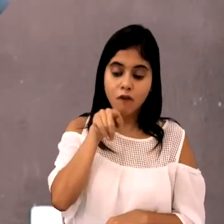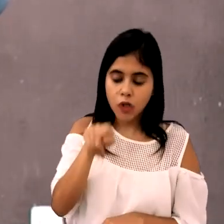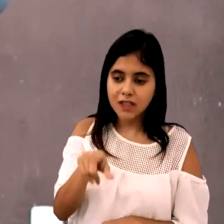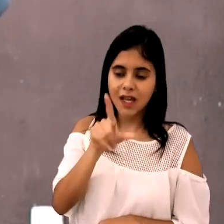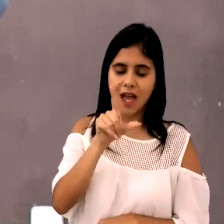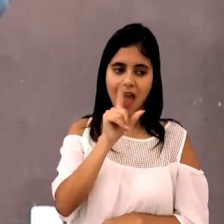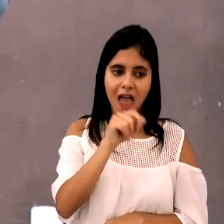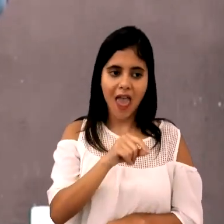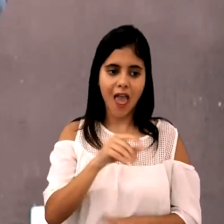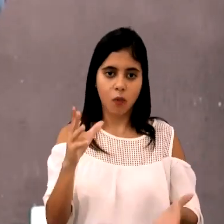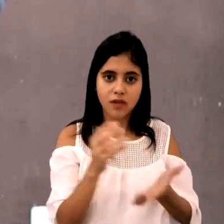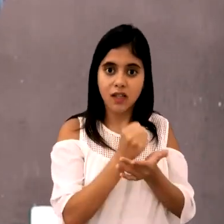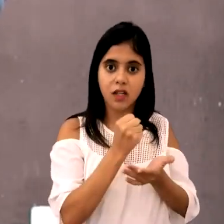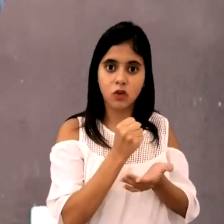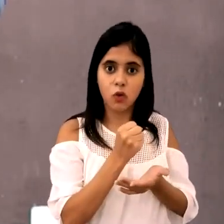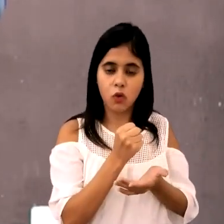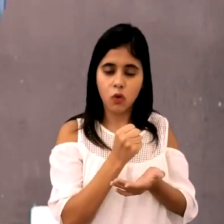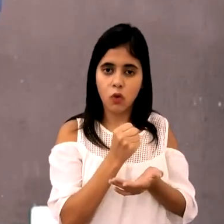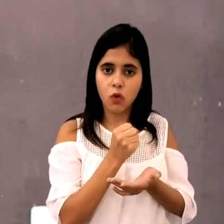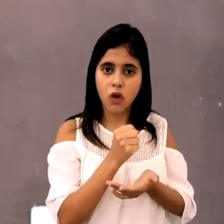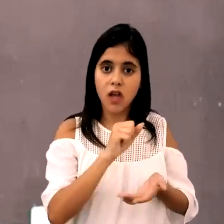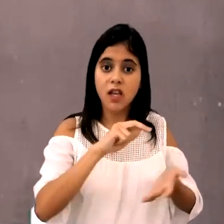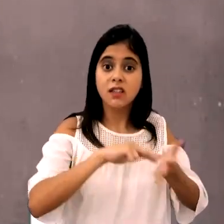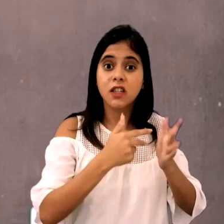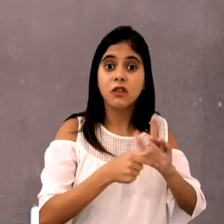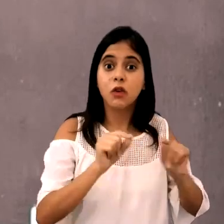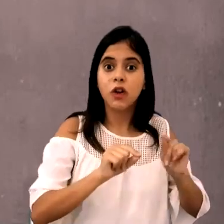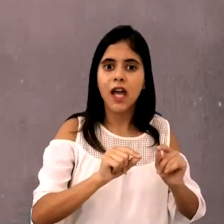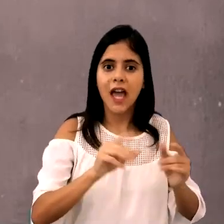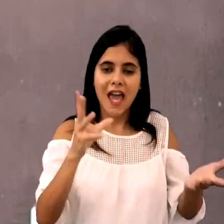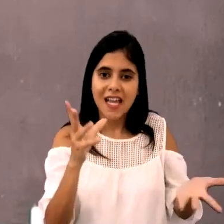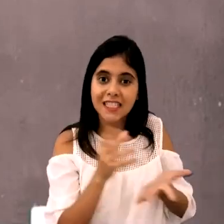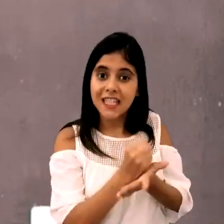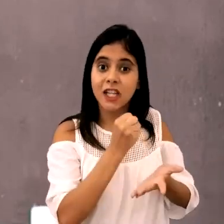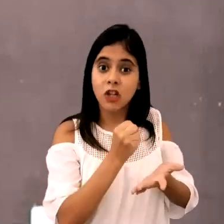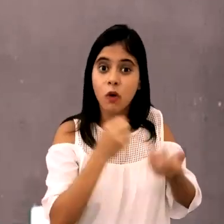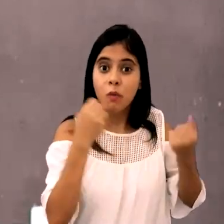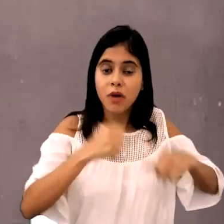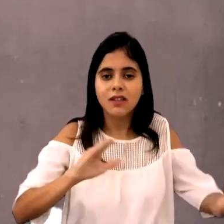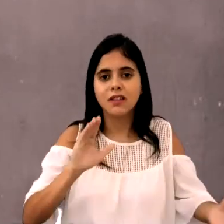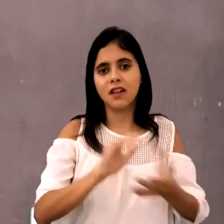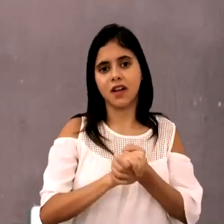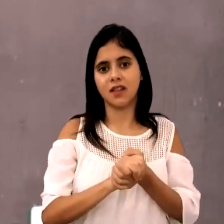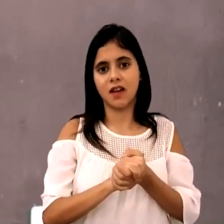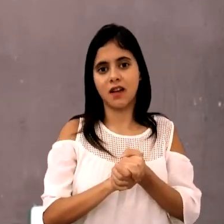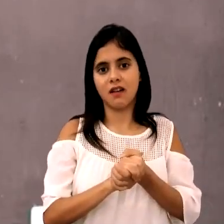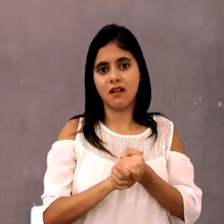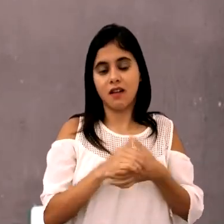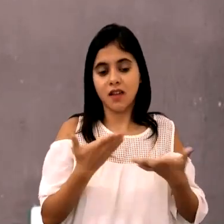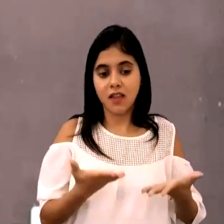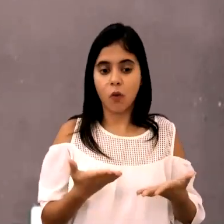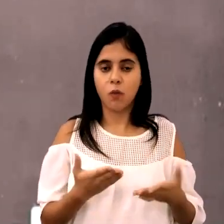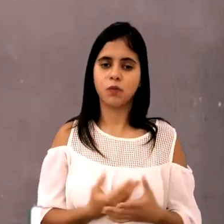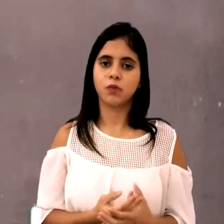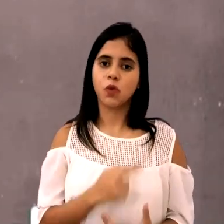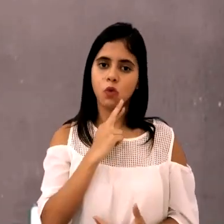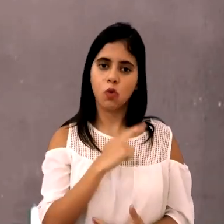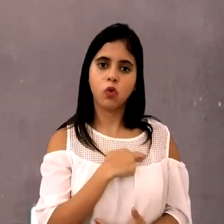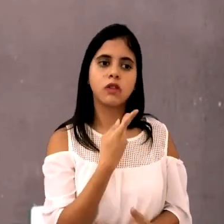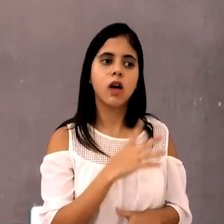resgatador, o que é que o resgatador faz? Se casa. Então ela disse o seguinte, olha, eu preciso de sua